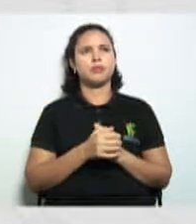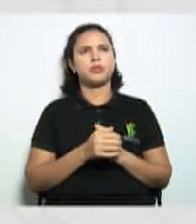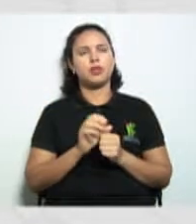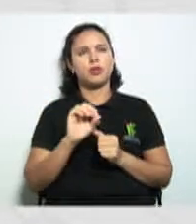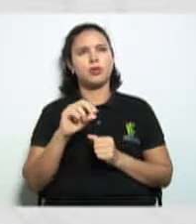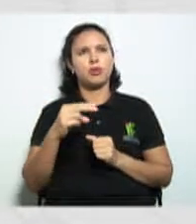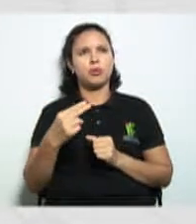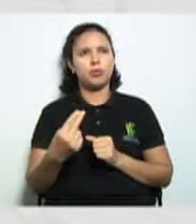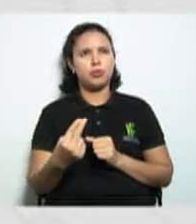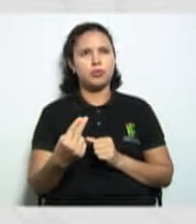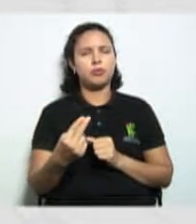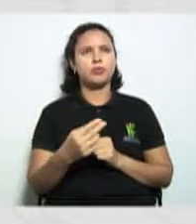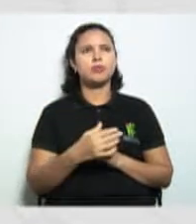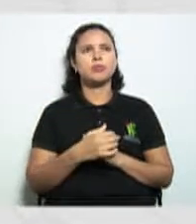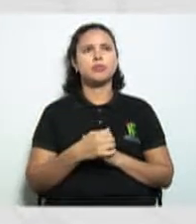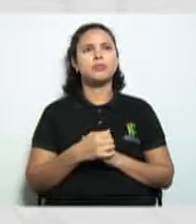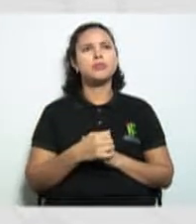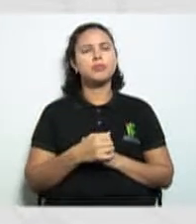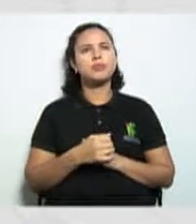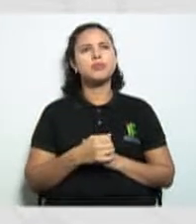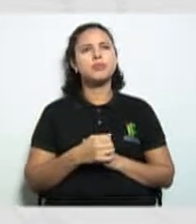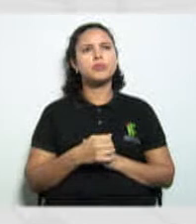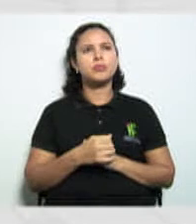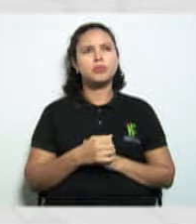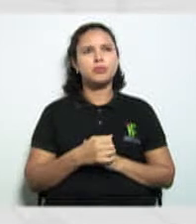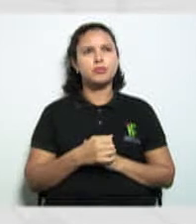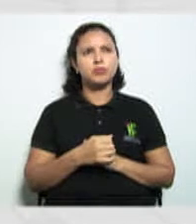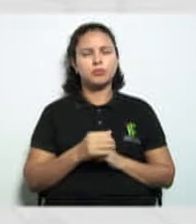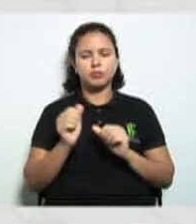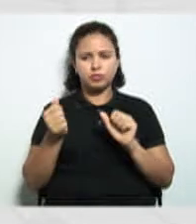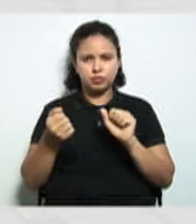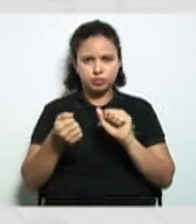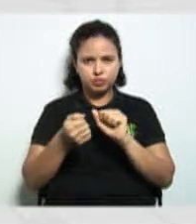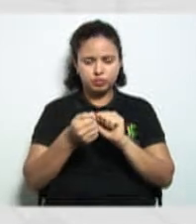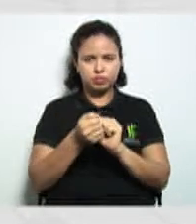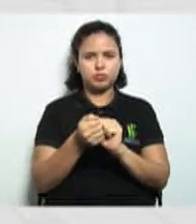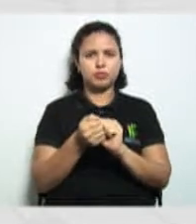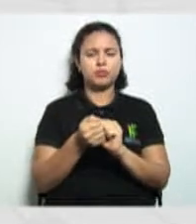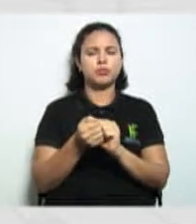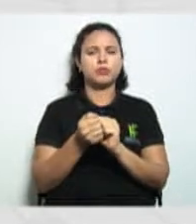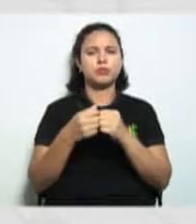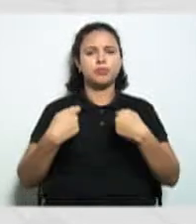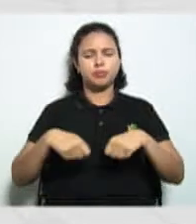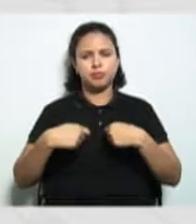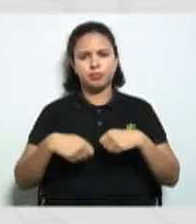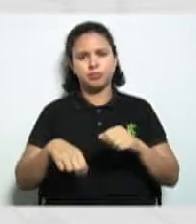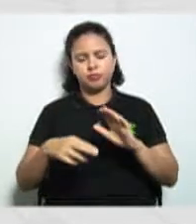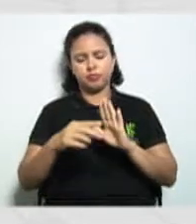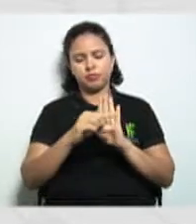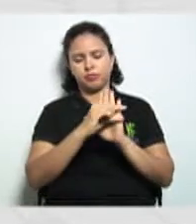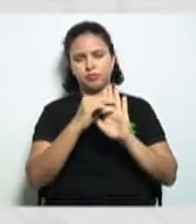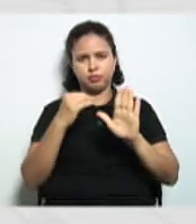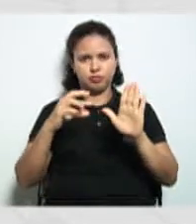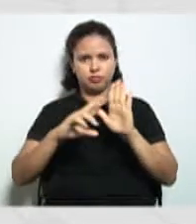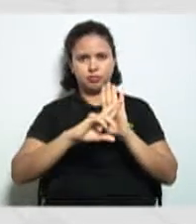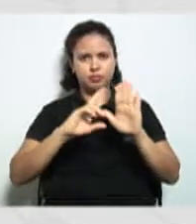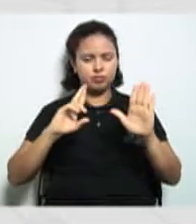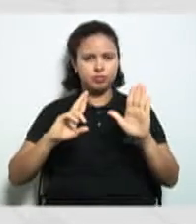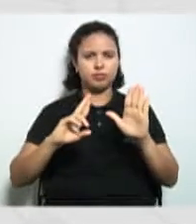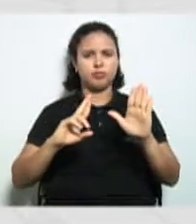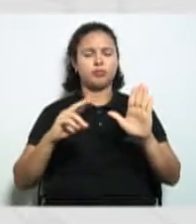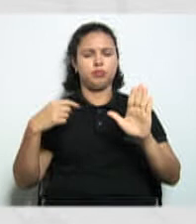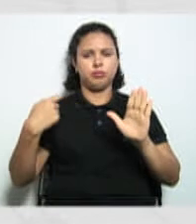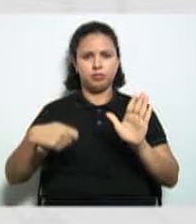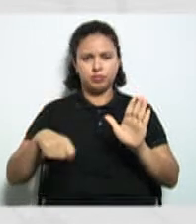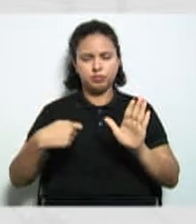ou itálico, ou os três juntos, desde que a minha referência siga um padrão do começo